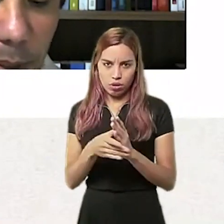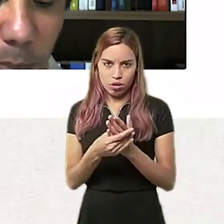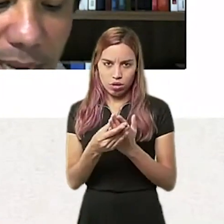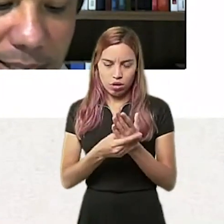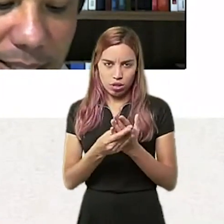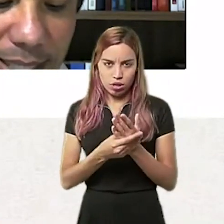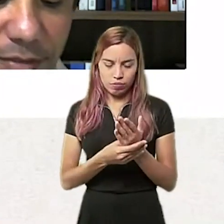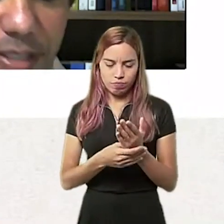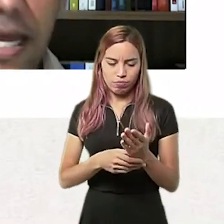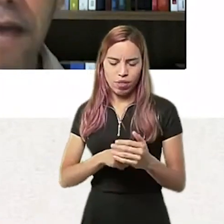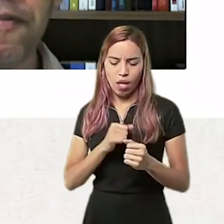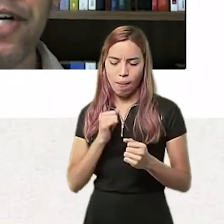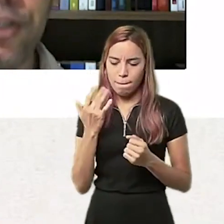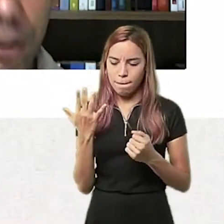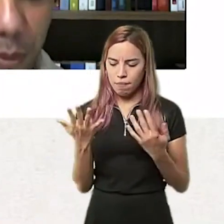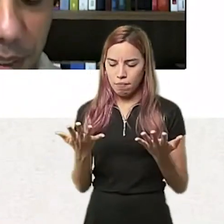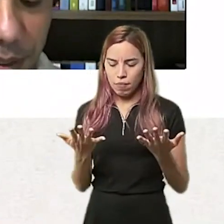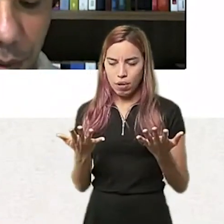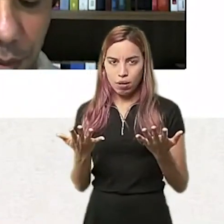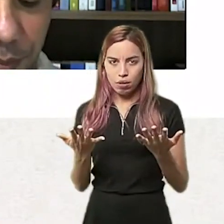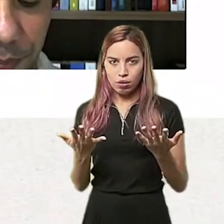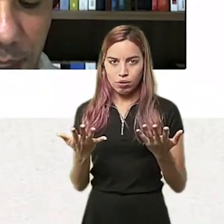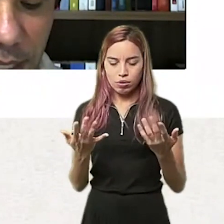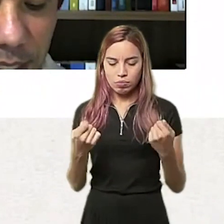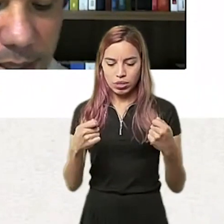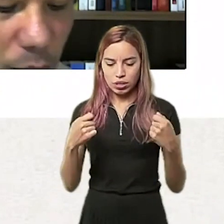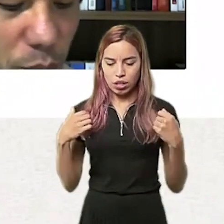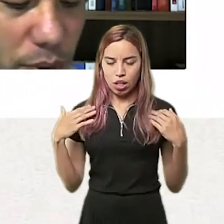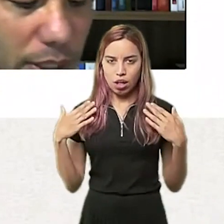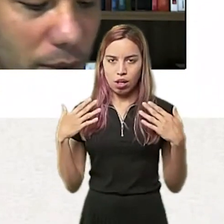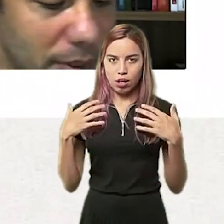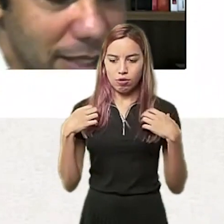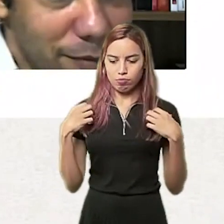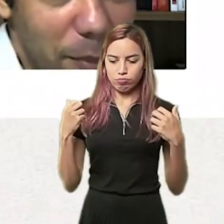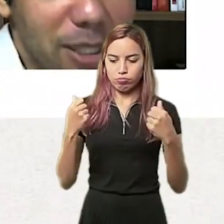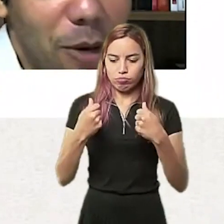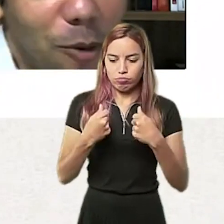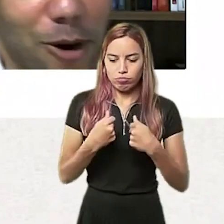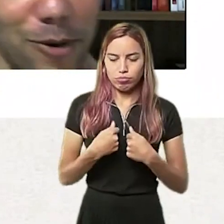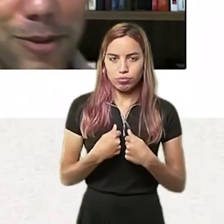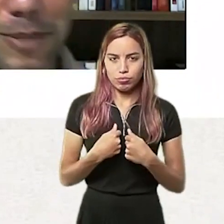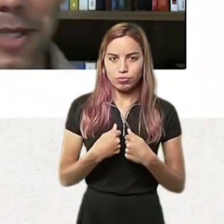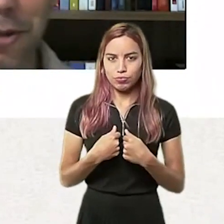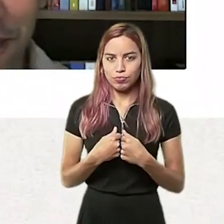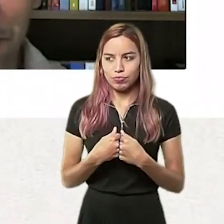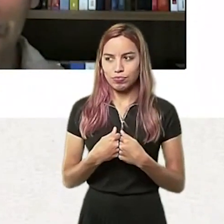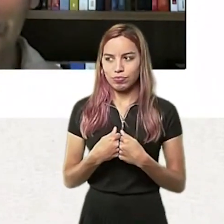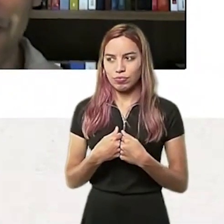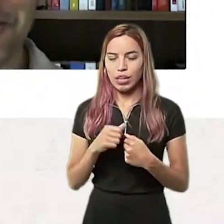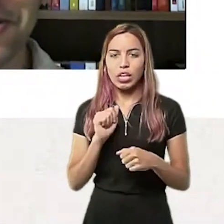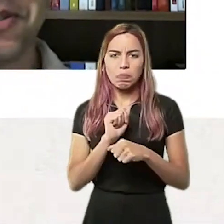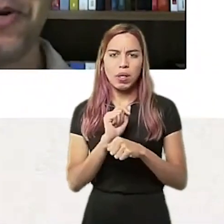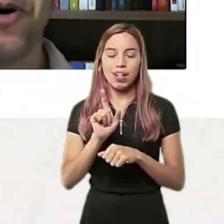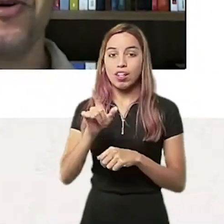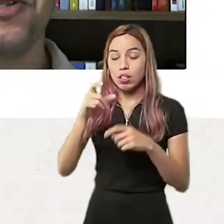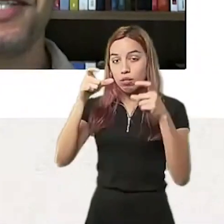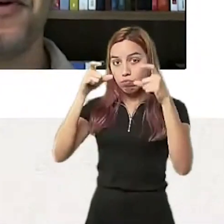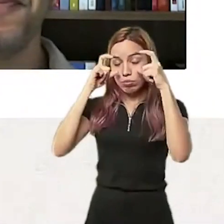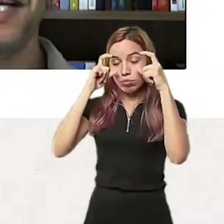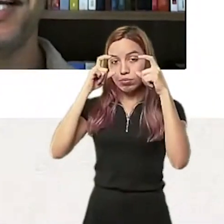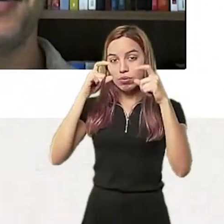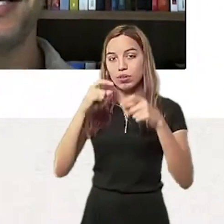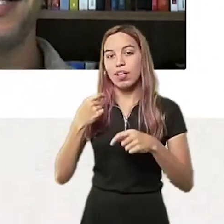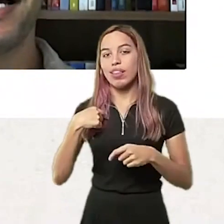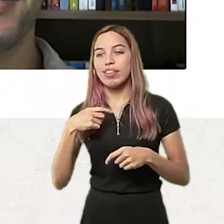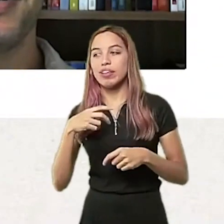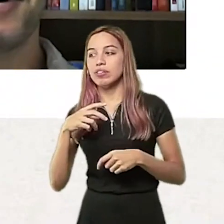A mão espalmada deve estar à frente do manto. Vou botar o óculos, porque eu tirei o óculos, porque o óculos